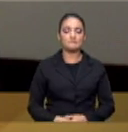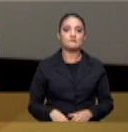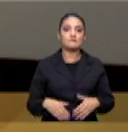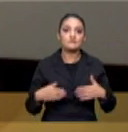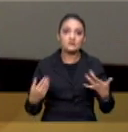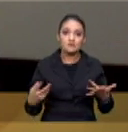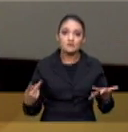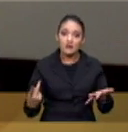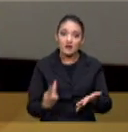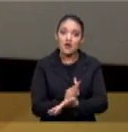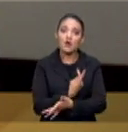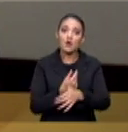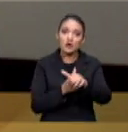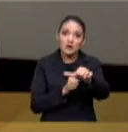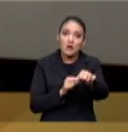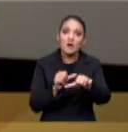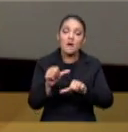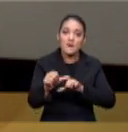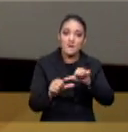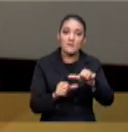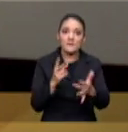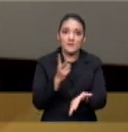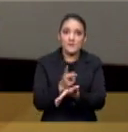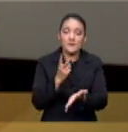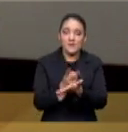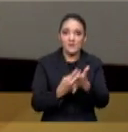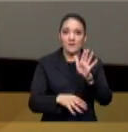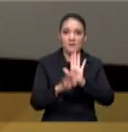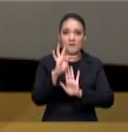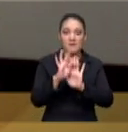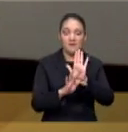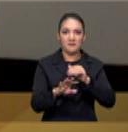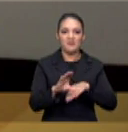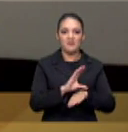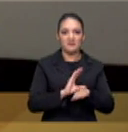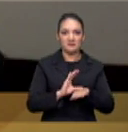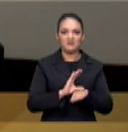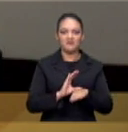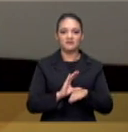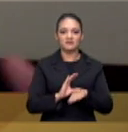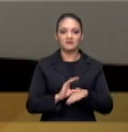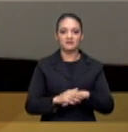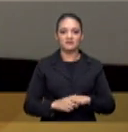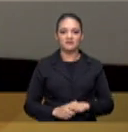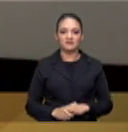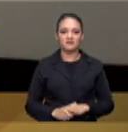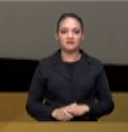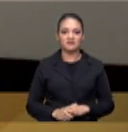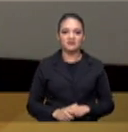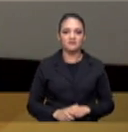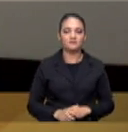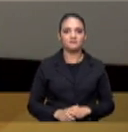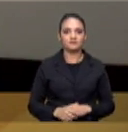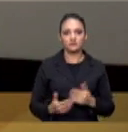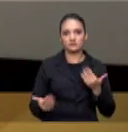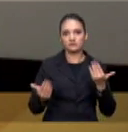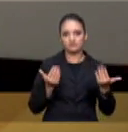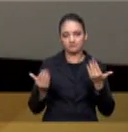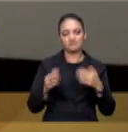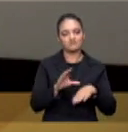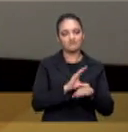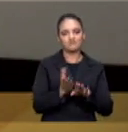uma mudança substancial no texto constitucional frente à Constituição Federal que